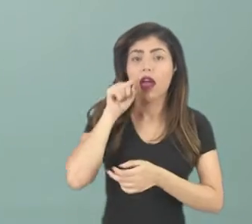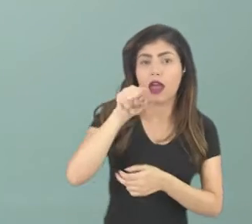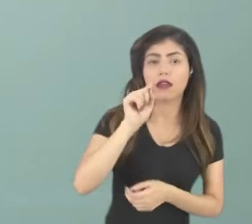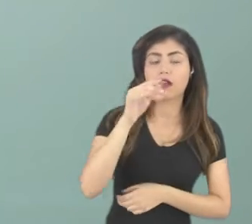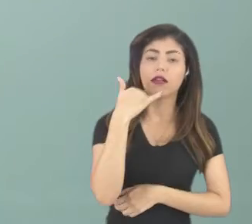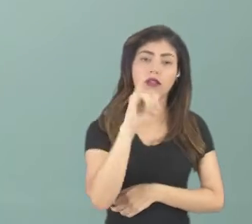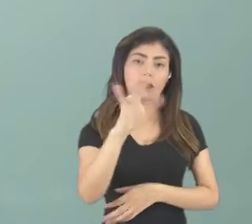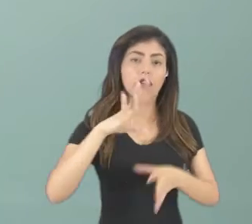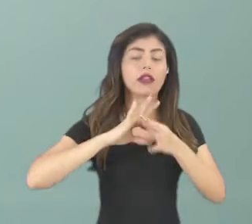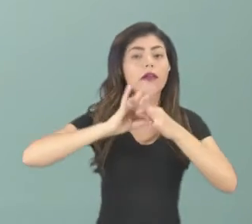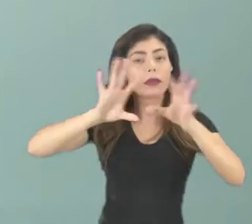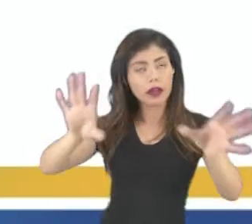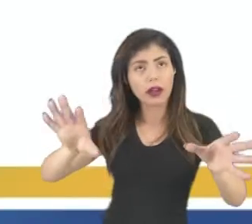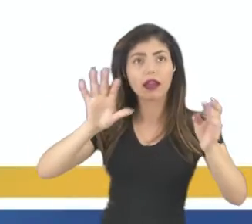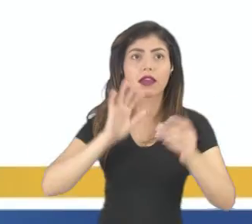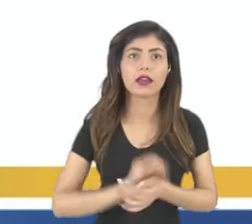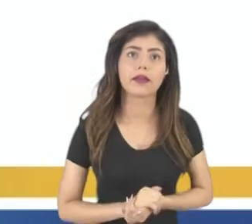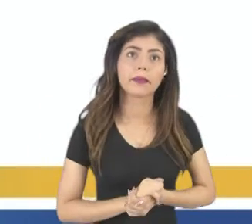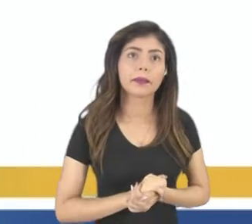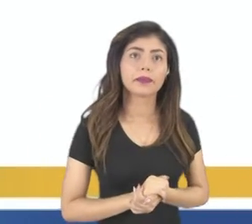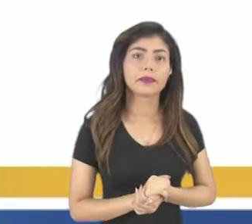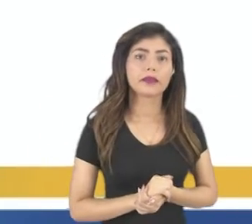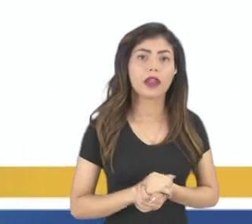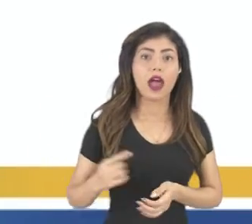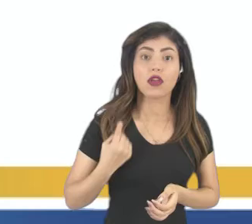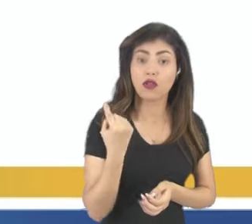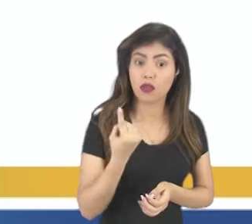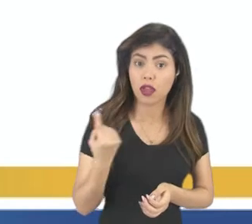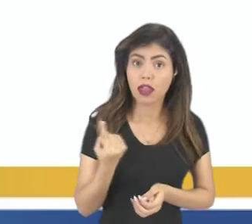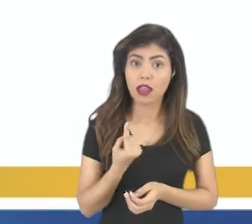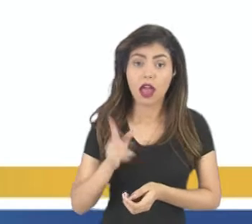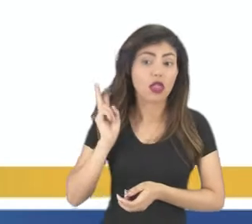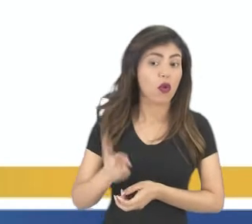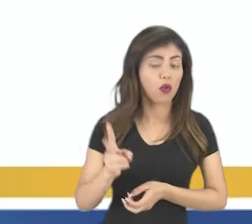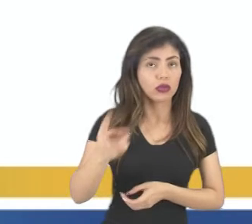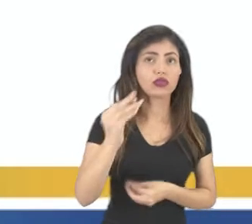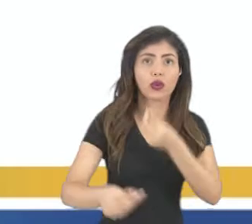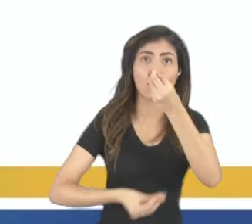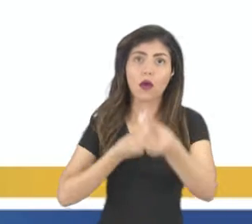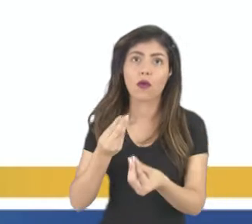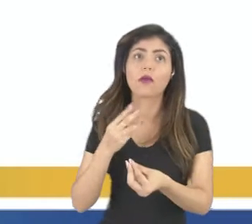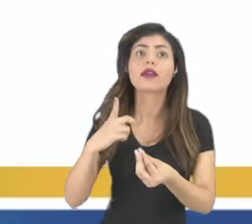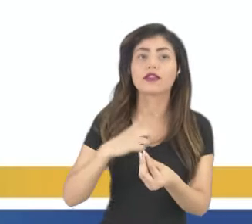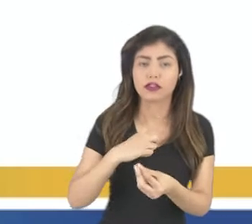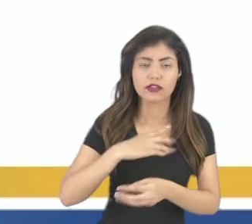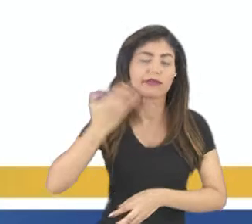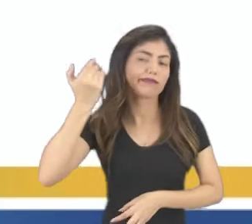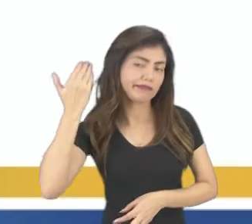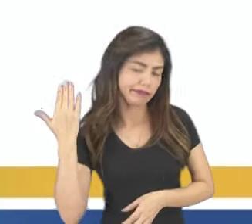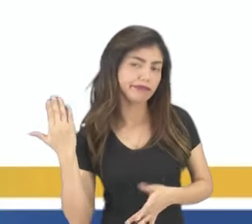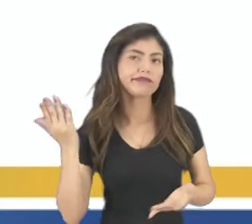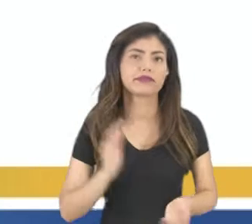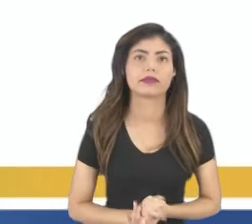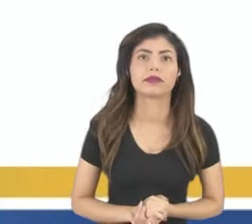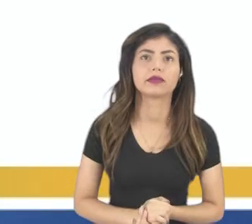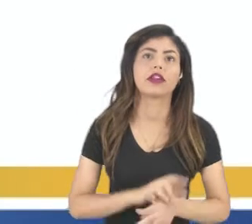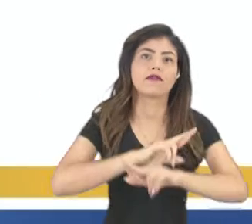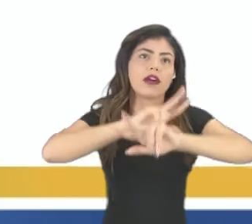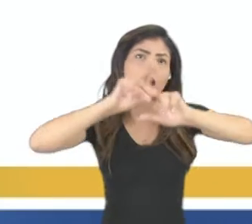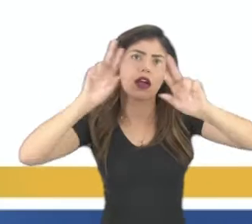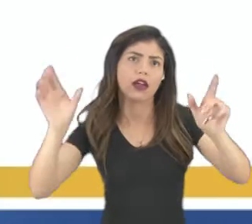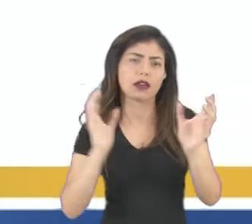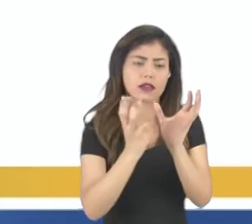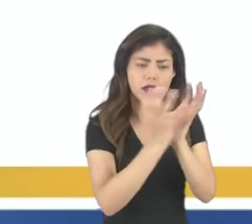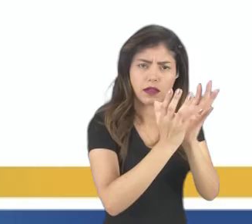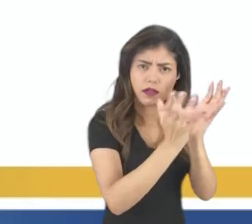dizer que essa energia liberada eram era de modo discreto e não continuo como se se compreende a Na época na forma de